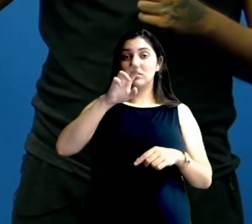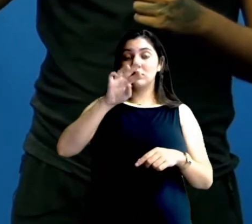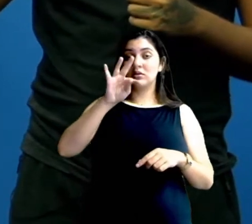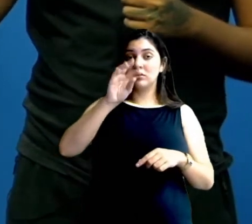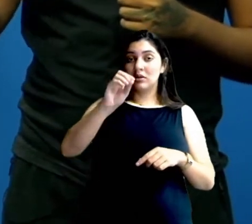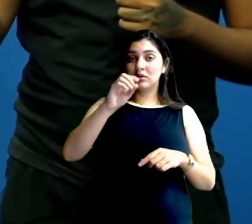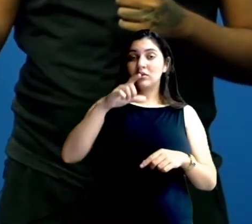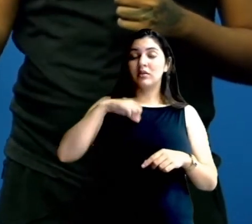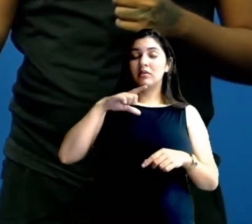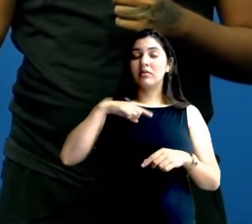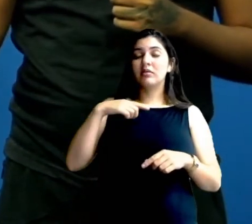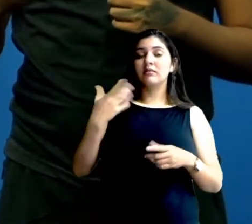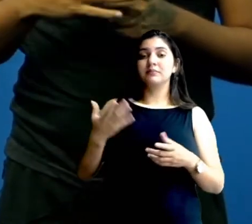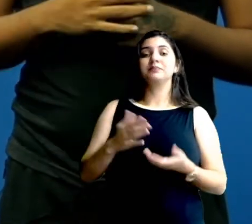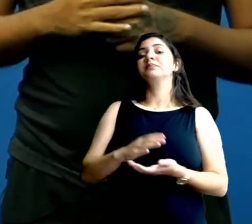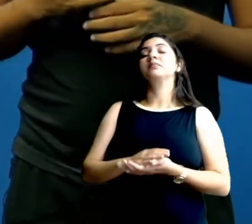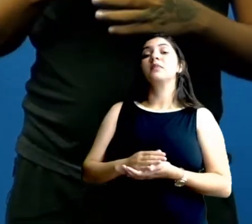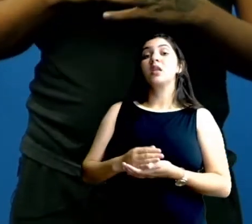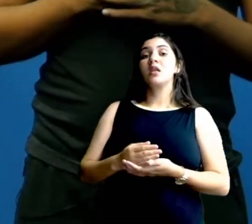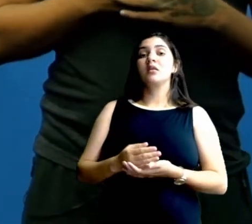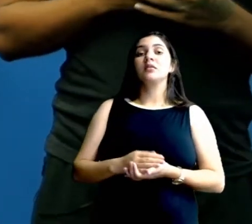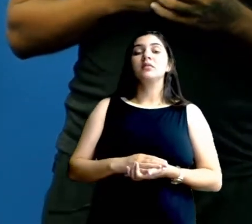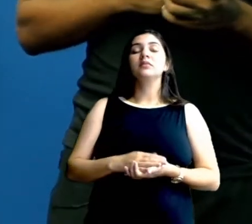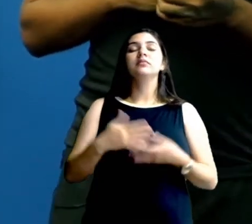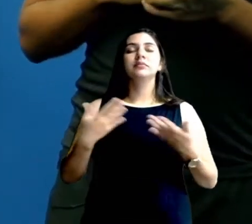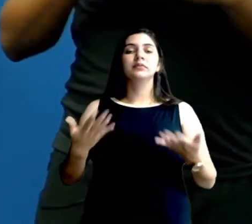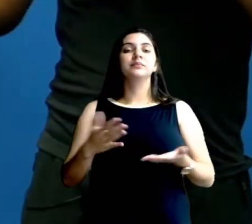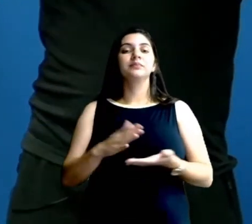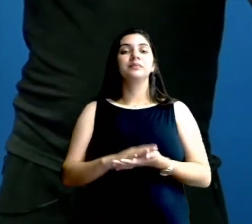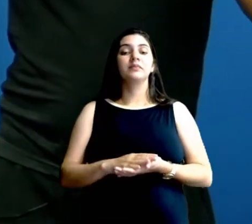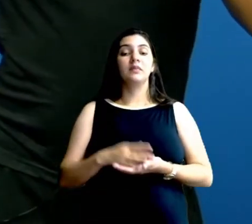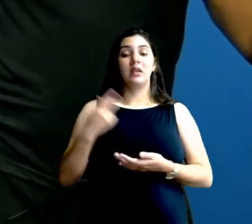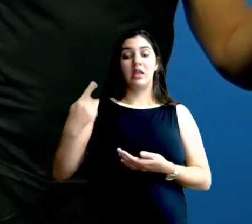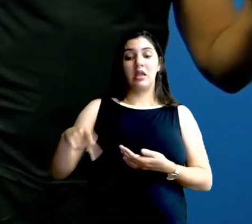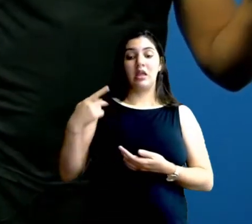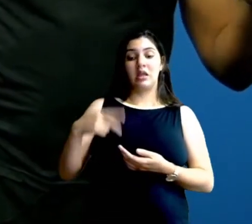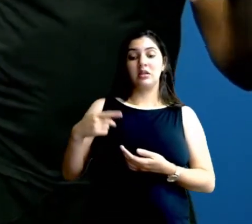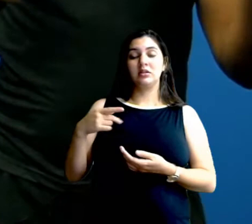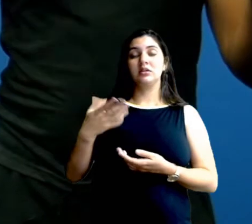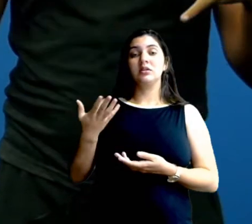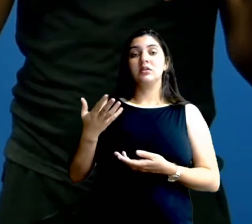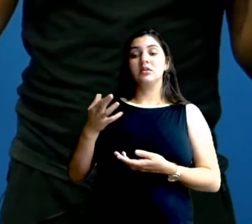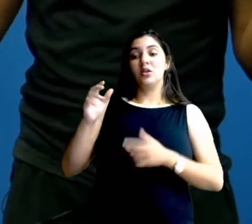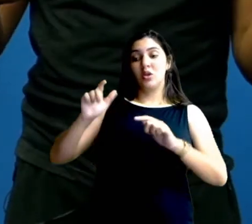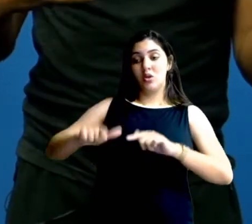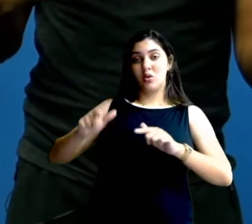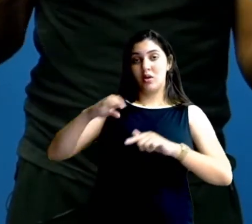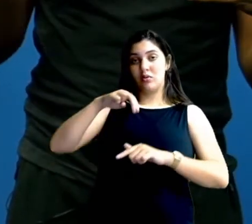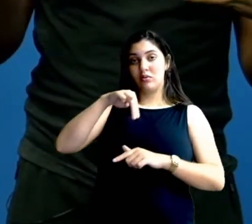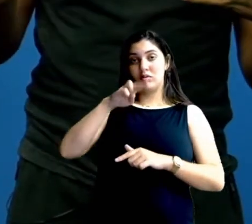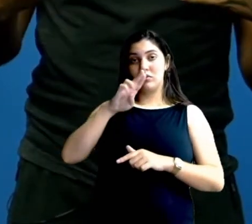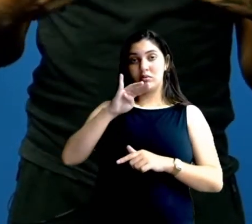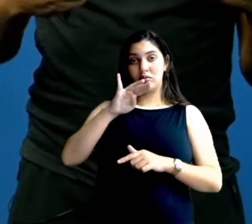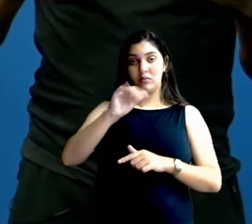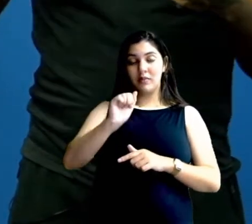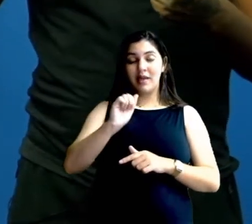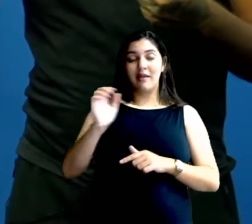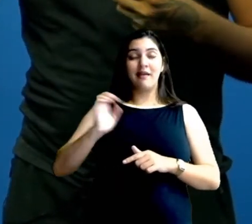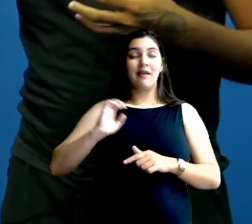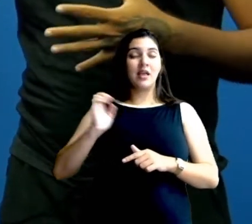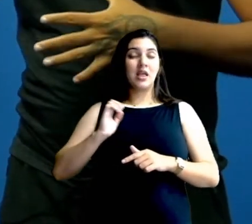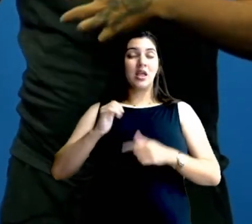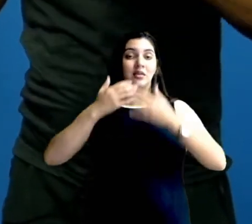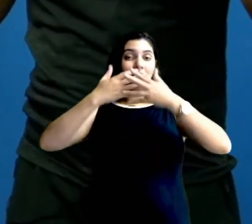sai cometem ao lados que são permanentes Tá então vamos lá essa região Danúbia aí ela é a rica em recursos naturais